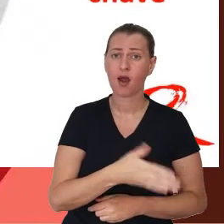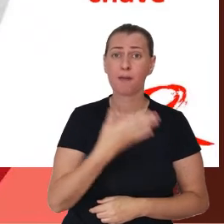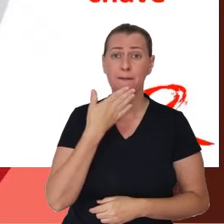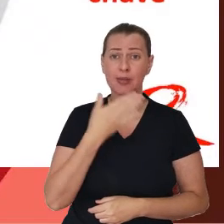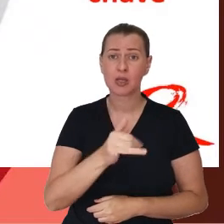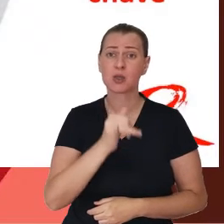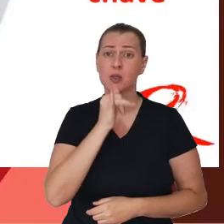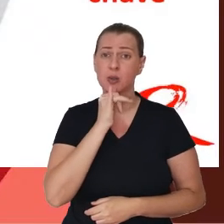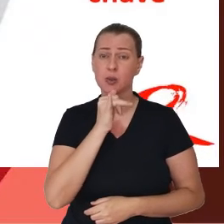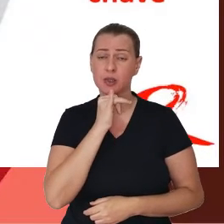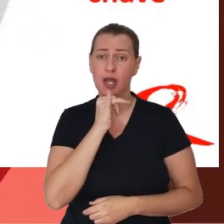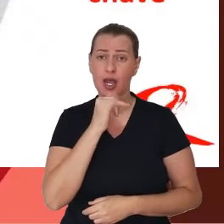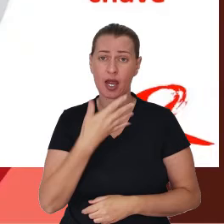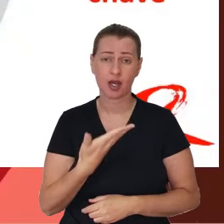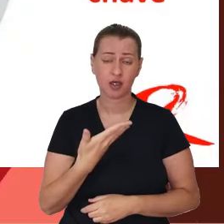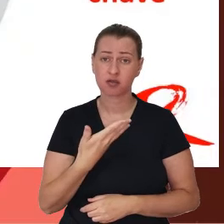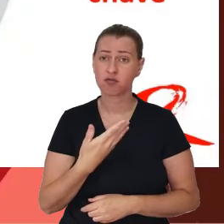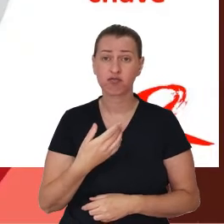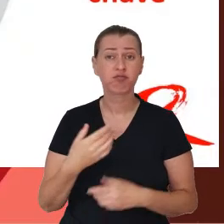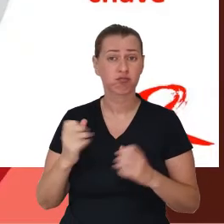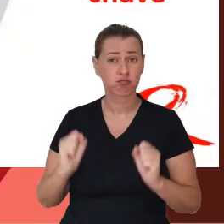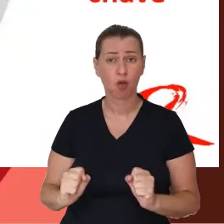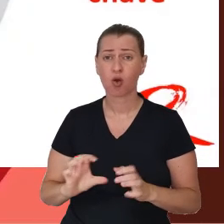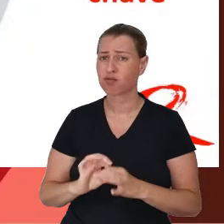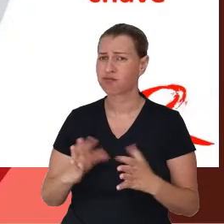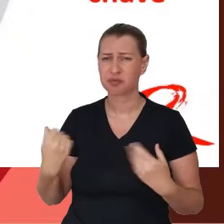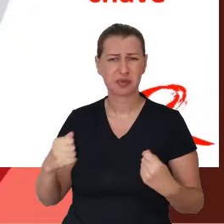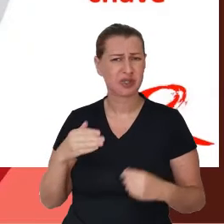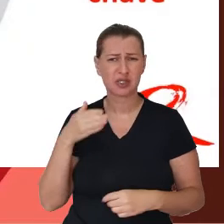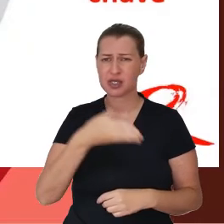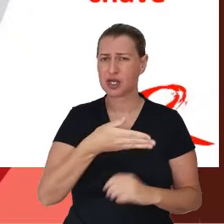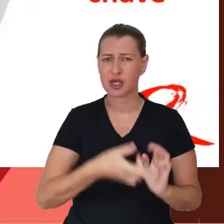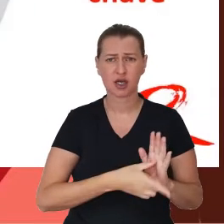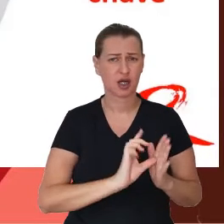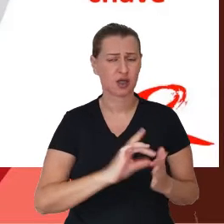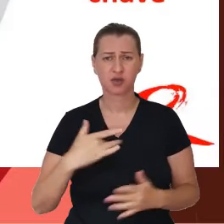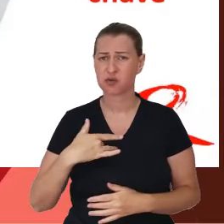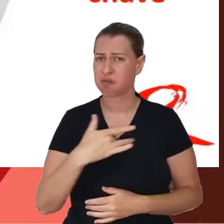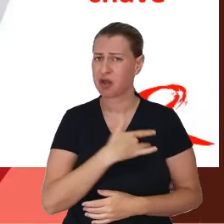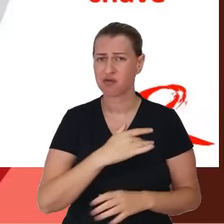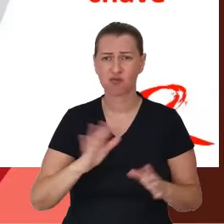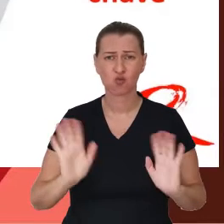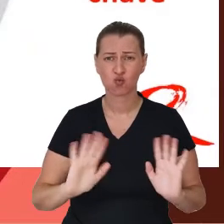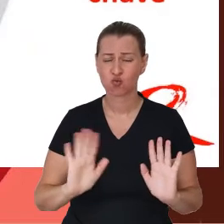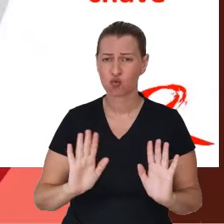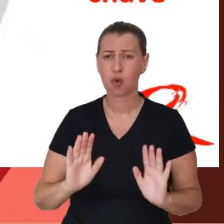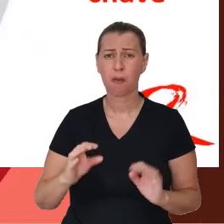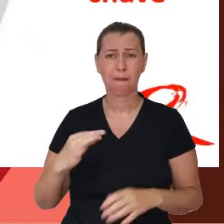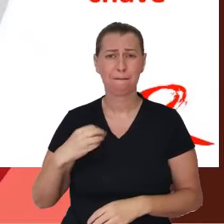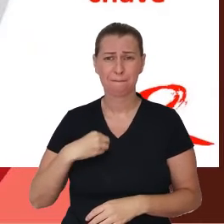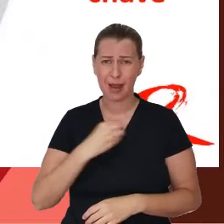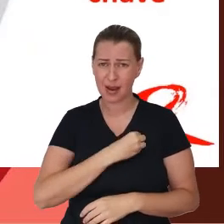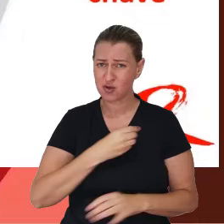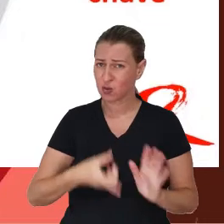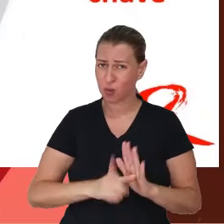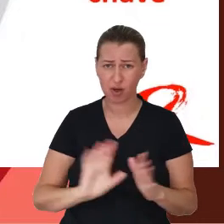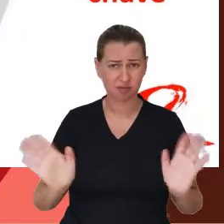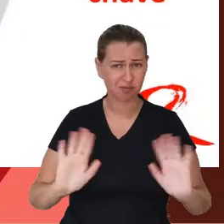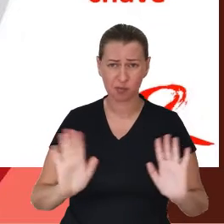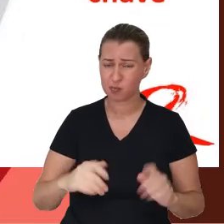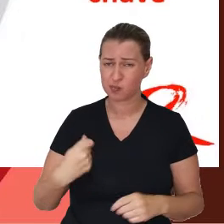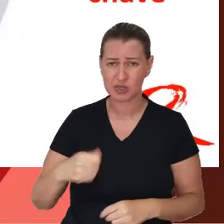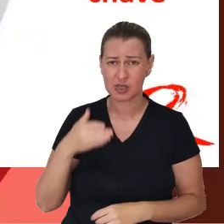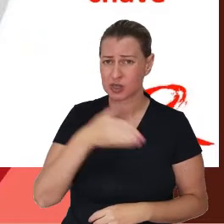para ela ter acesso ao teste. Não é necessário consulta prévia, não é necessário requisição médica, né? Então, seria um